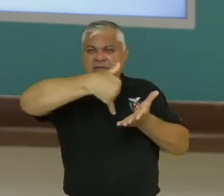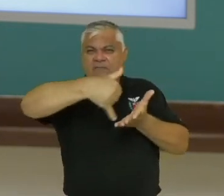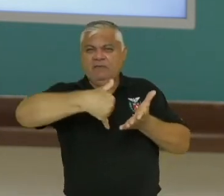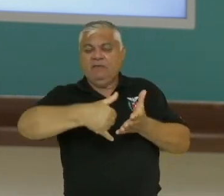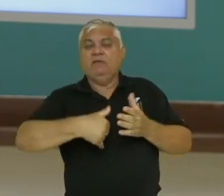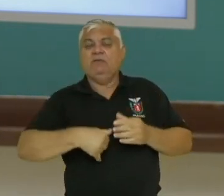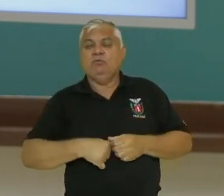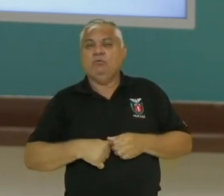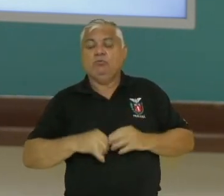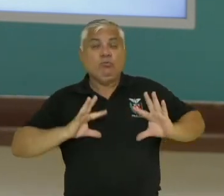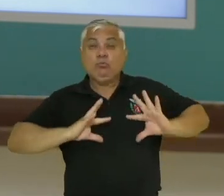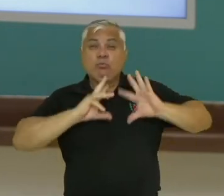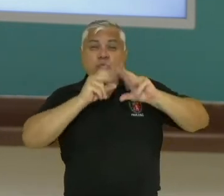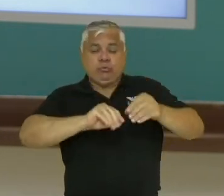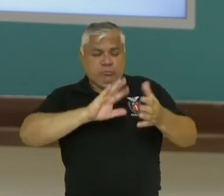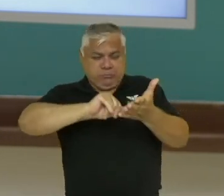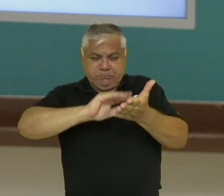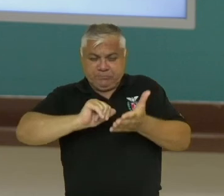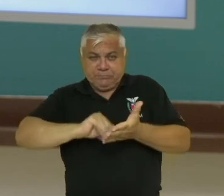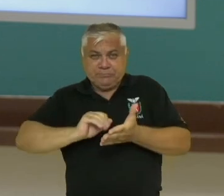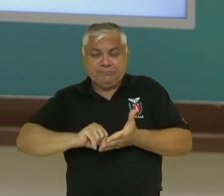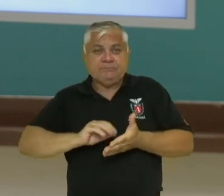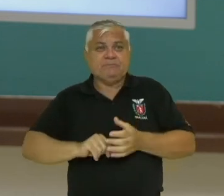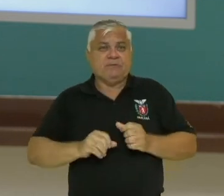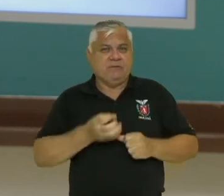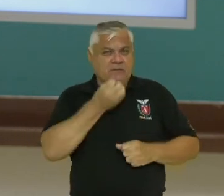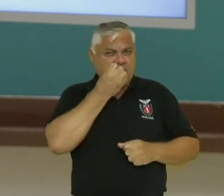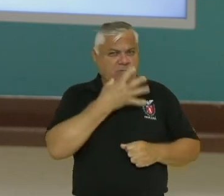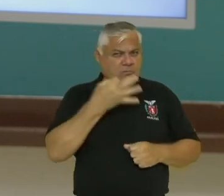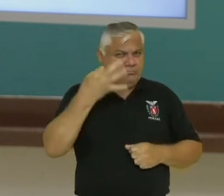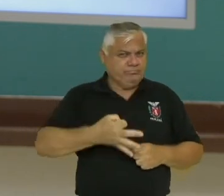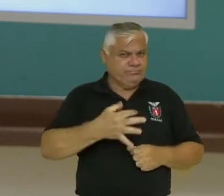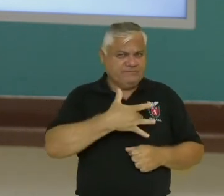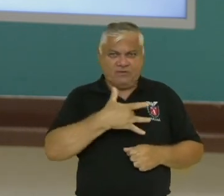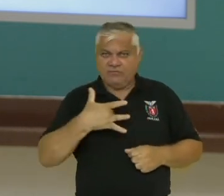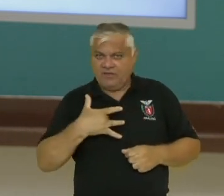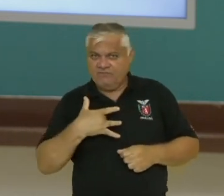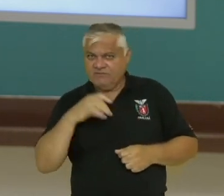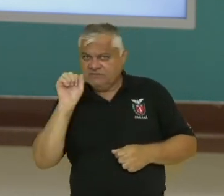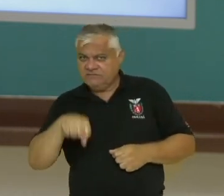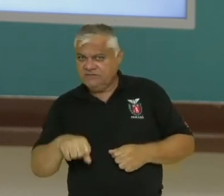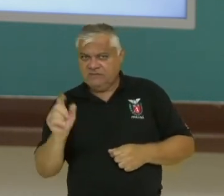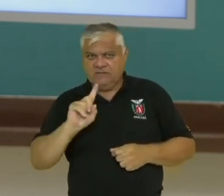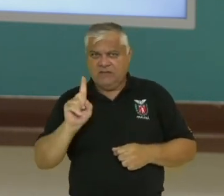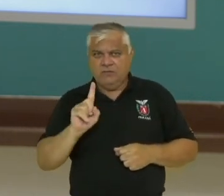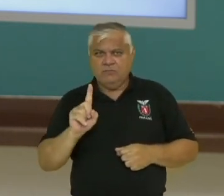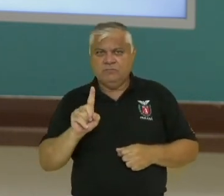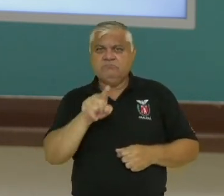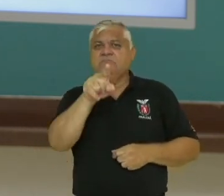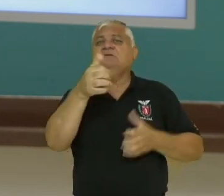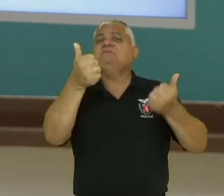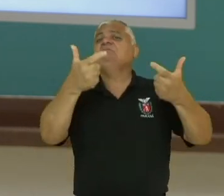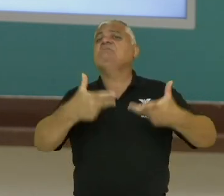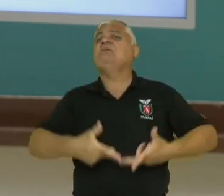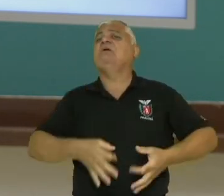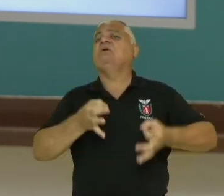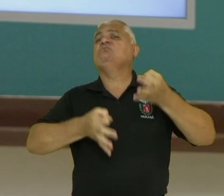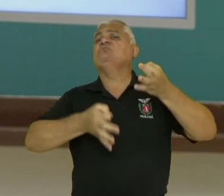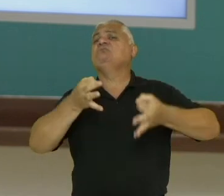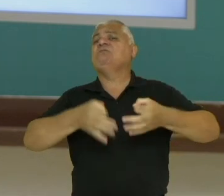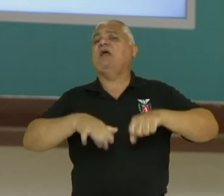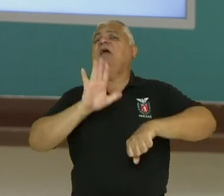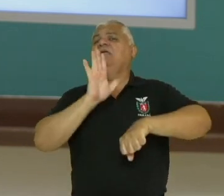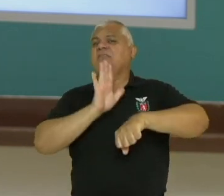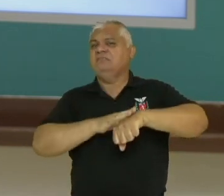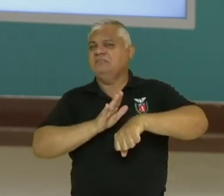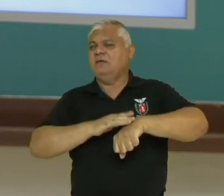eliminação total dos lipídios da dieta de uma pessoa seria uma atitude saudável? Sim ou não? E você vai justificar. Vou dar um tempinho